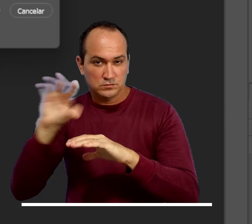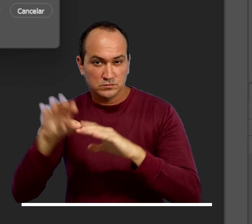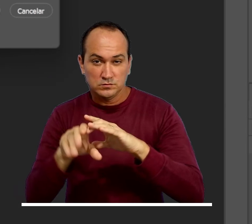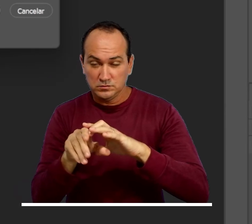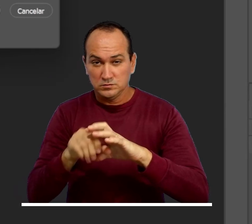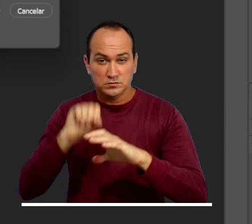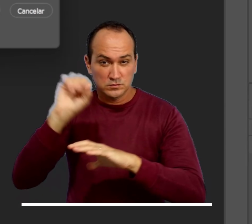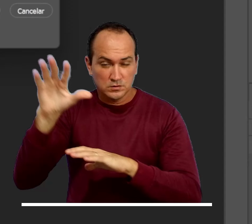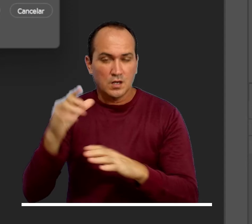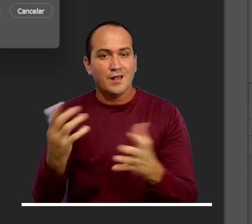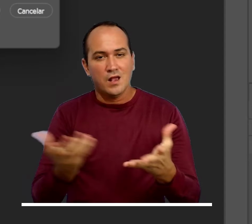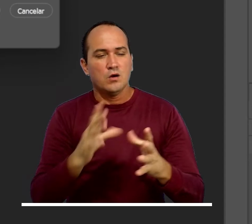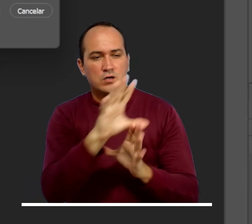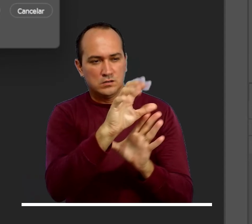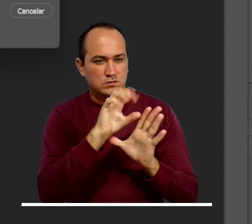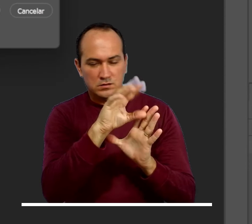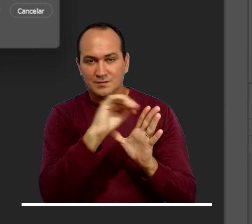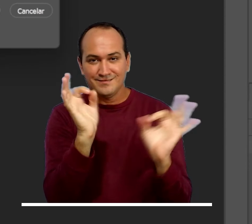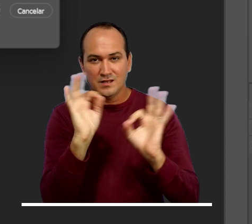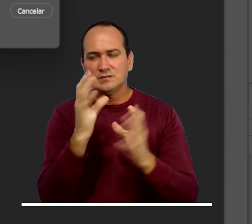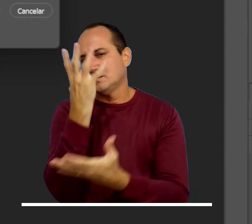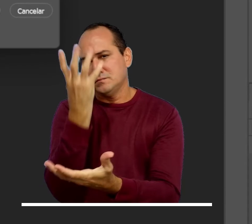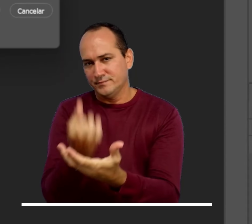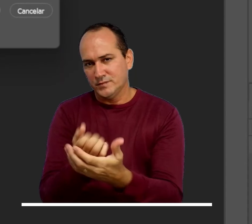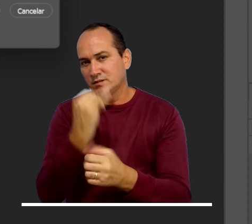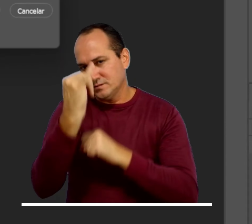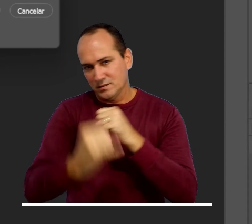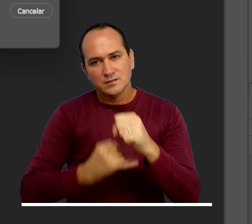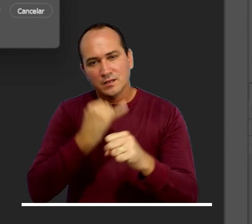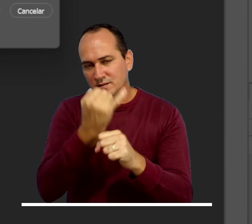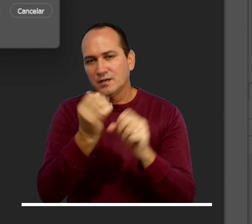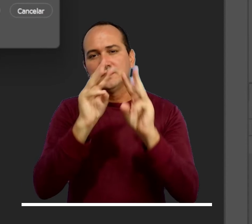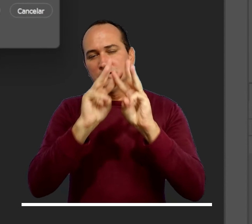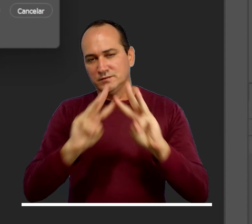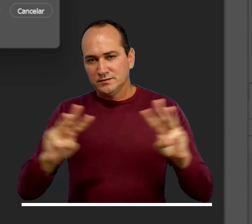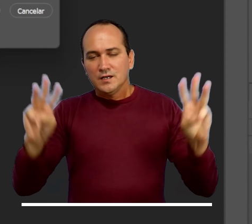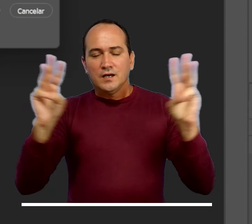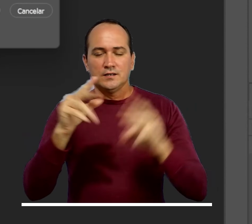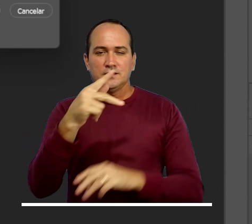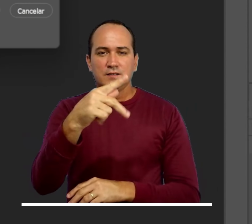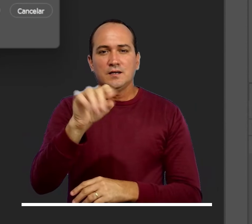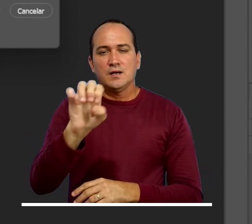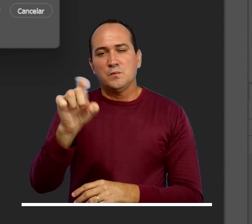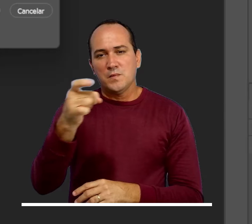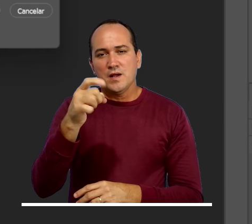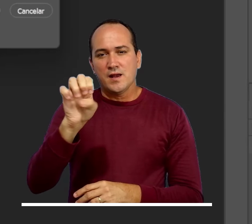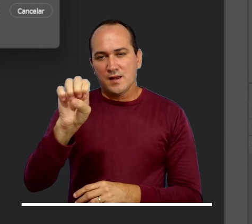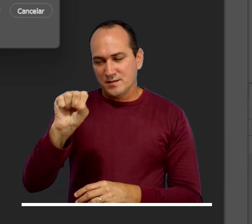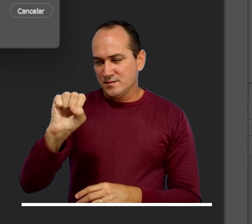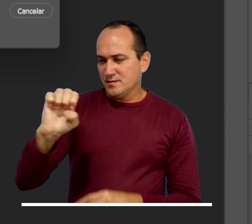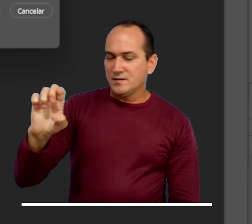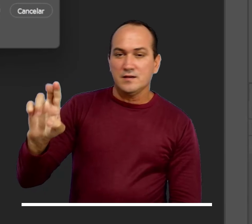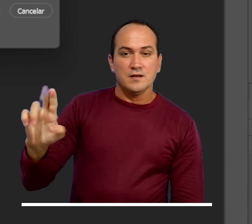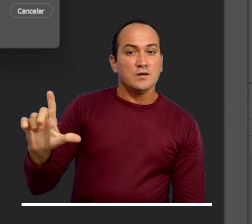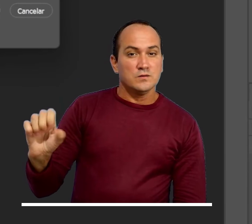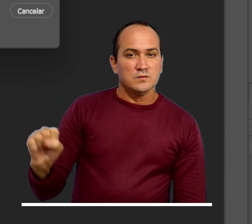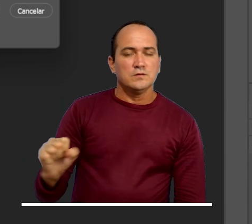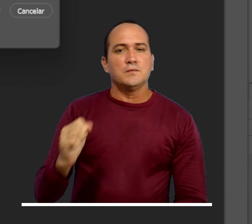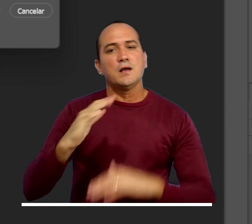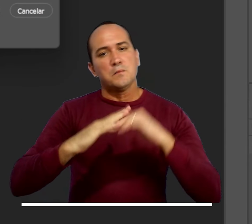foi um vídeo que eu capturei, né? Eu peguei esse vídeo lá daquele banco de imagens da internet, do Pexels, mas ainda assim, por